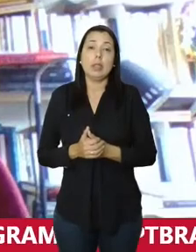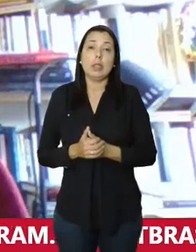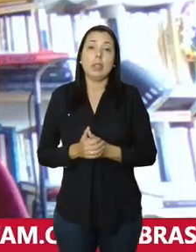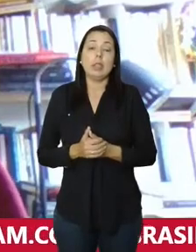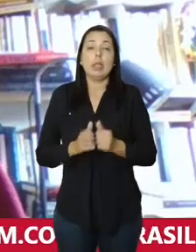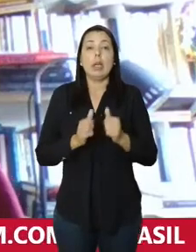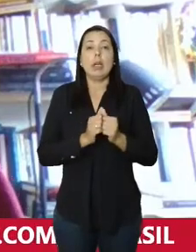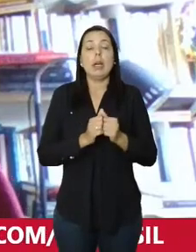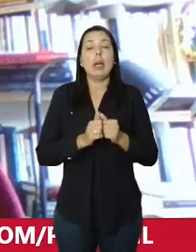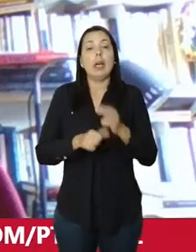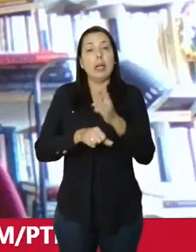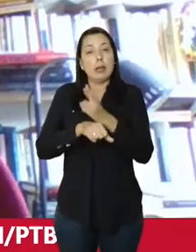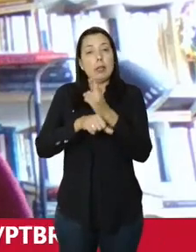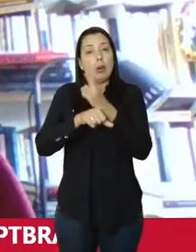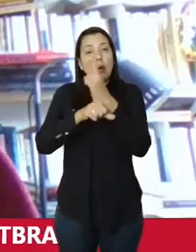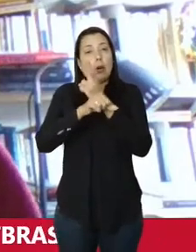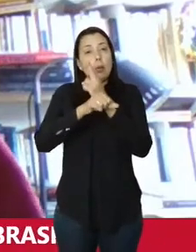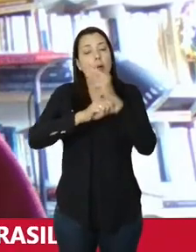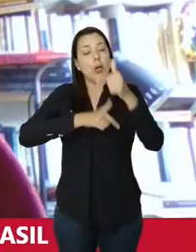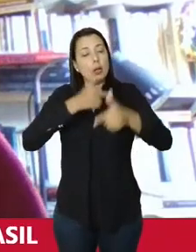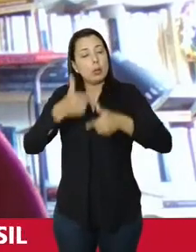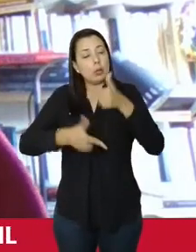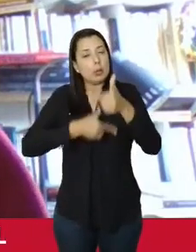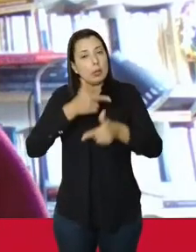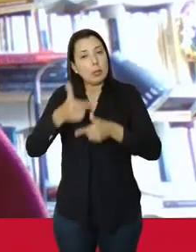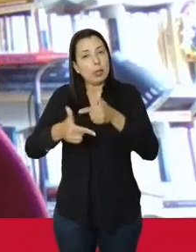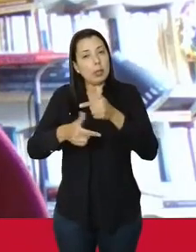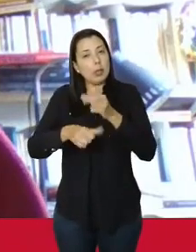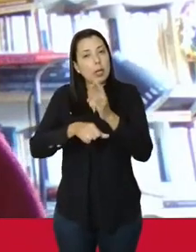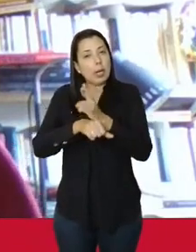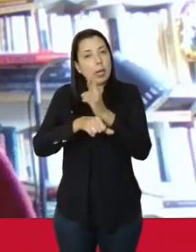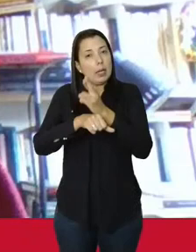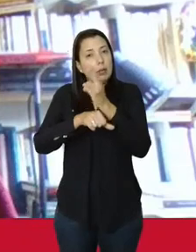antitrabalhista, a reforma antitrabalhista, a reforma